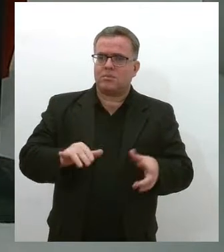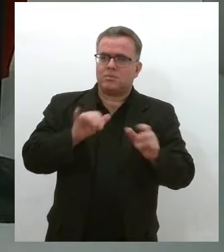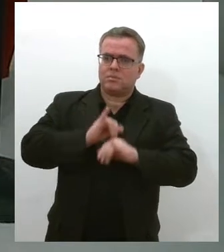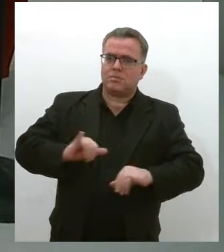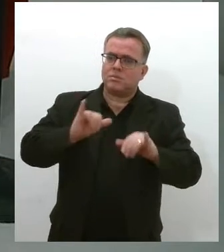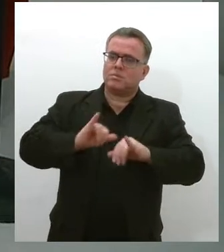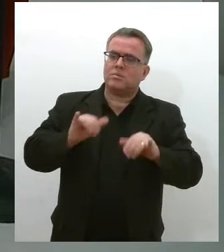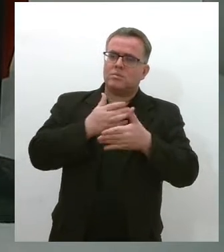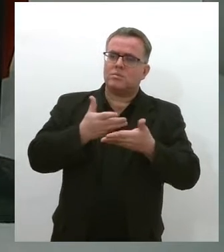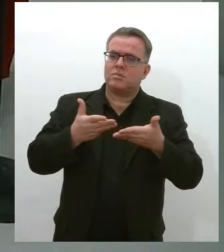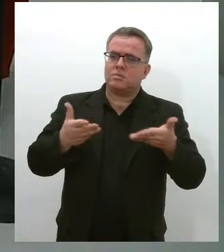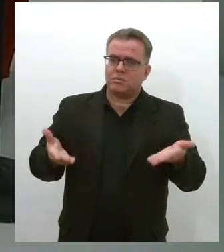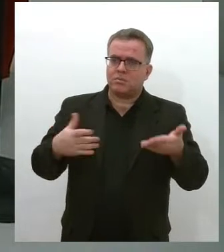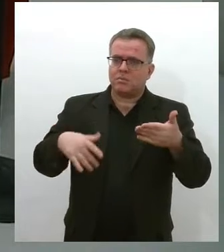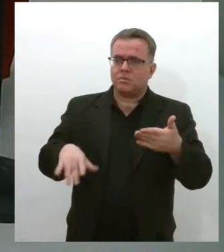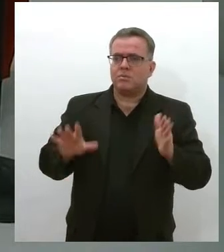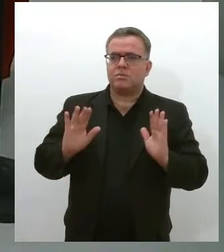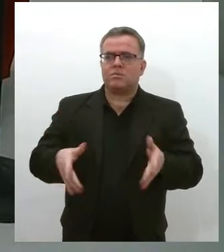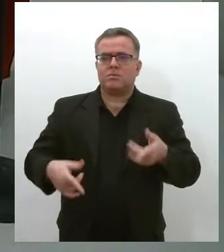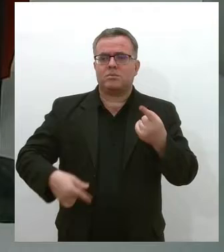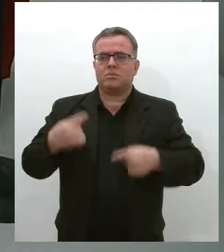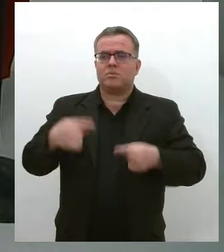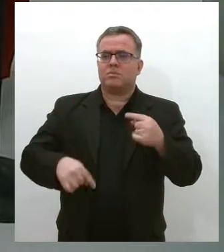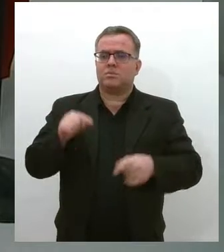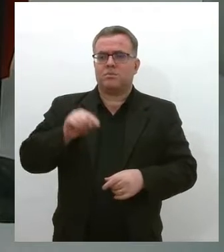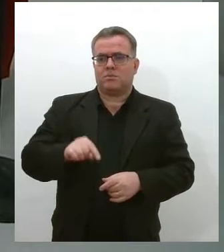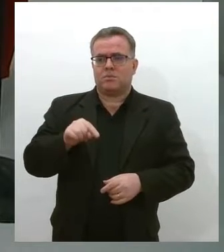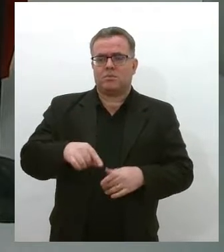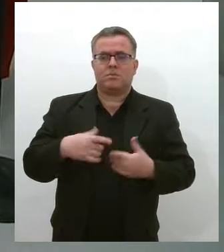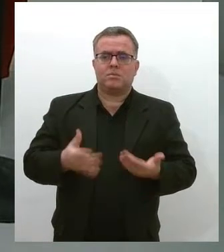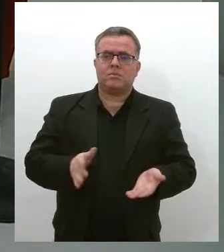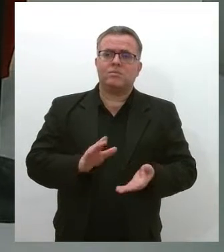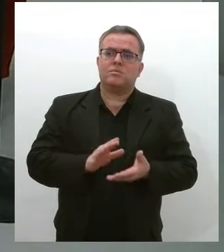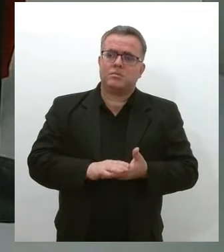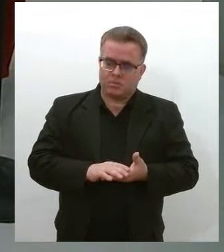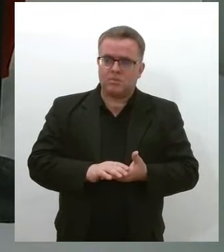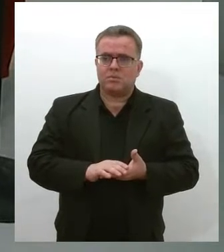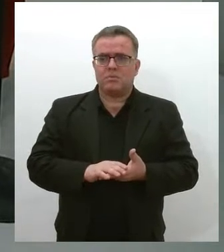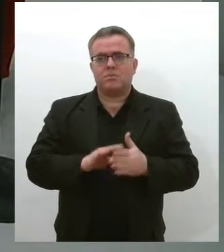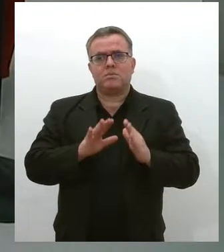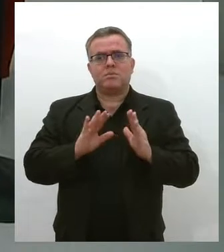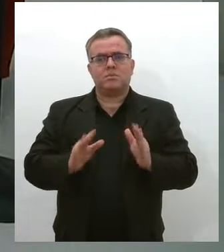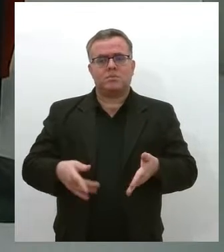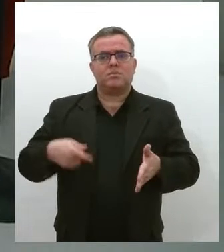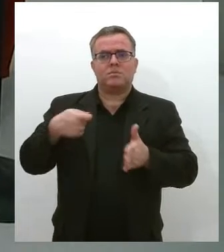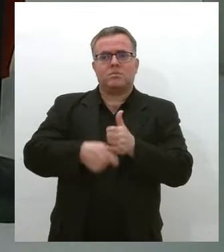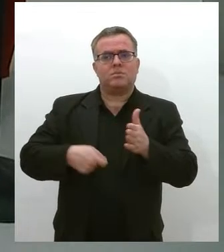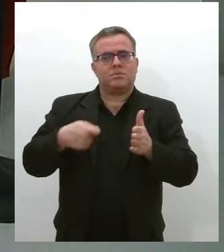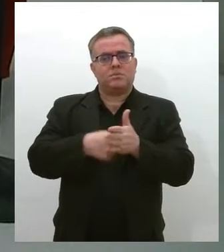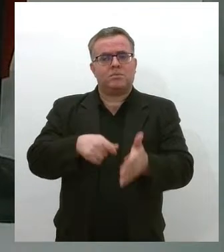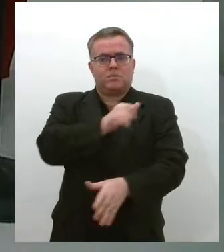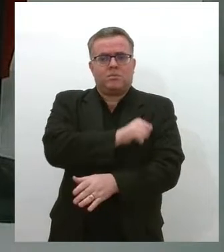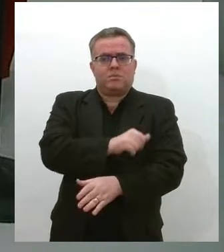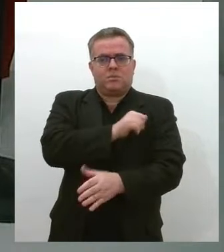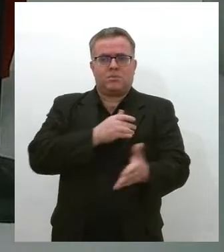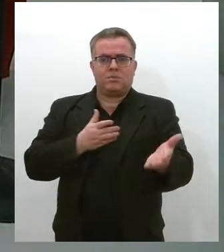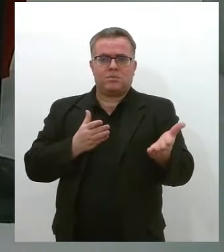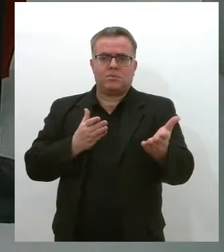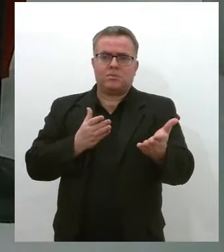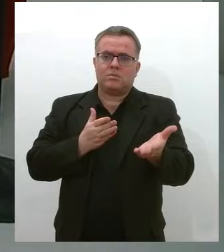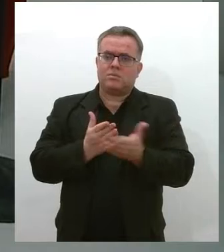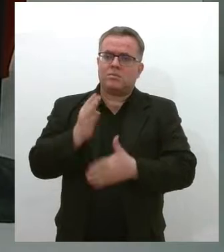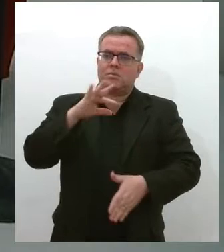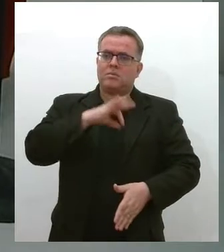tema já debatido aqui no programa. Após longa batalha da categoria para aprovação do Piso Nacional da